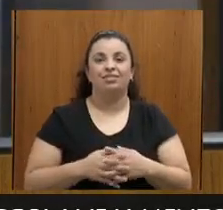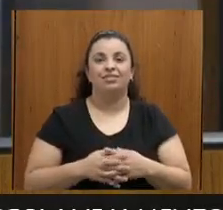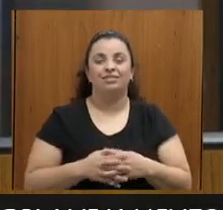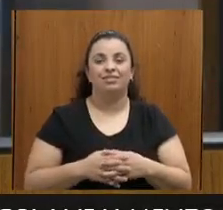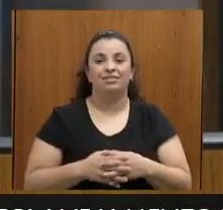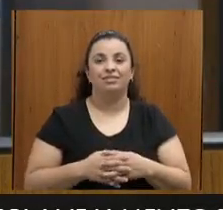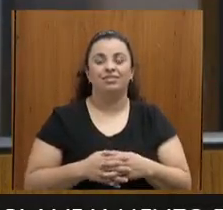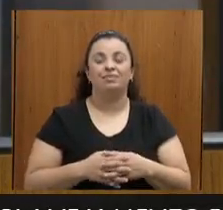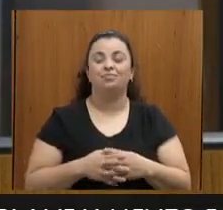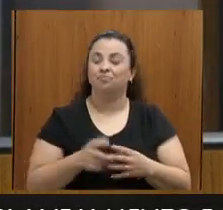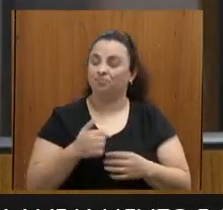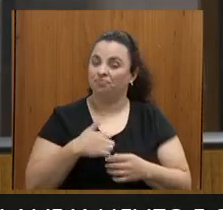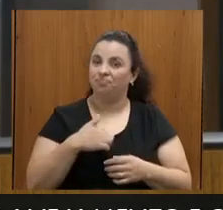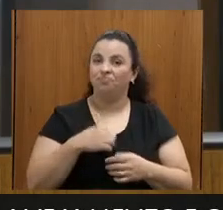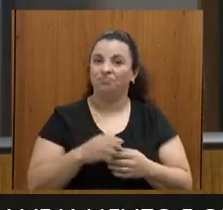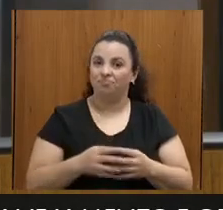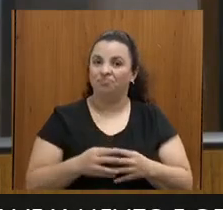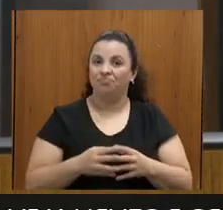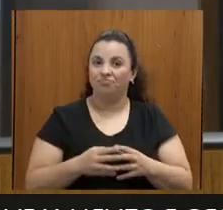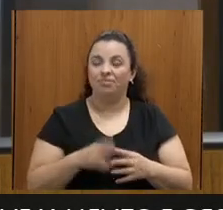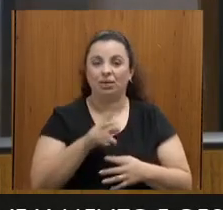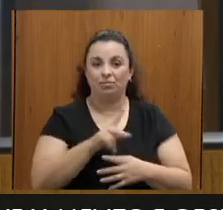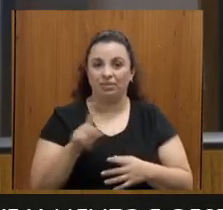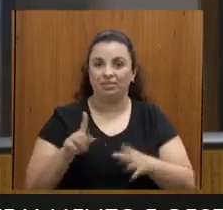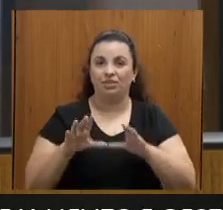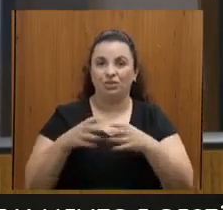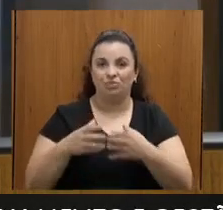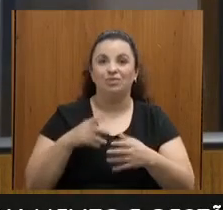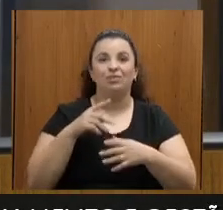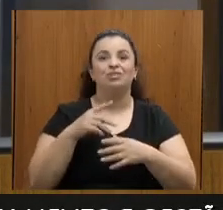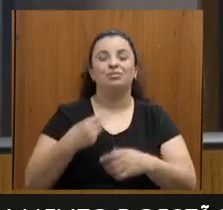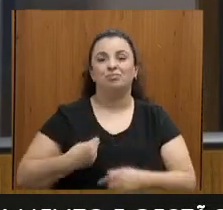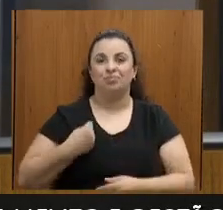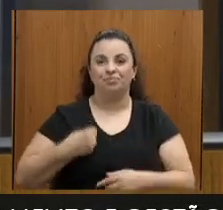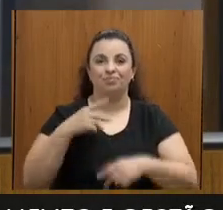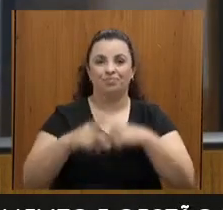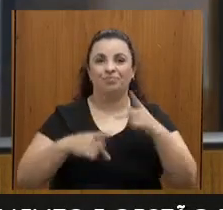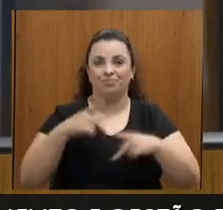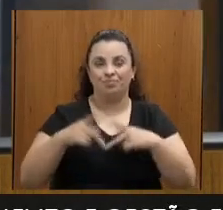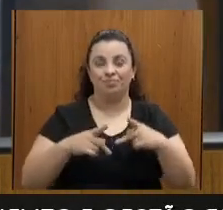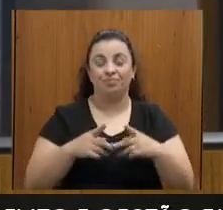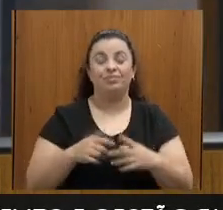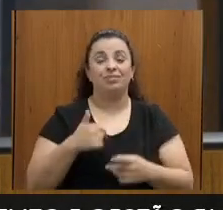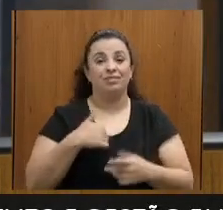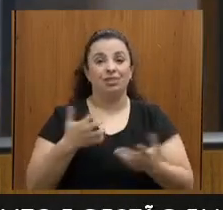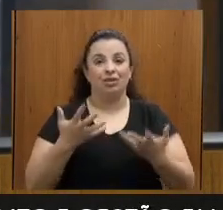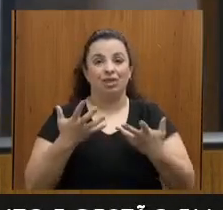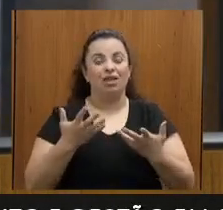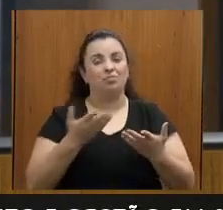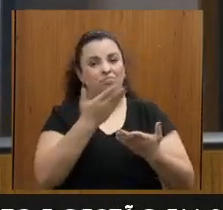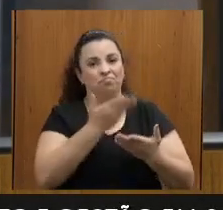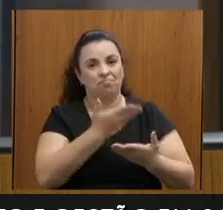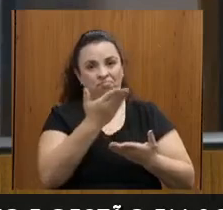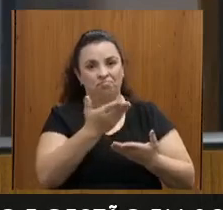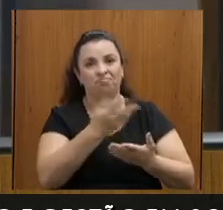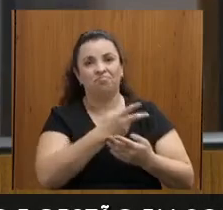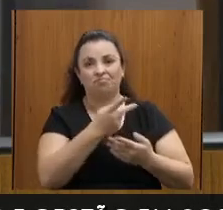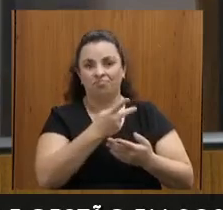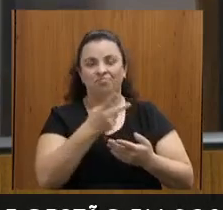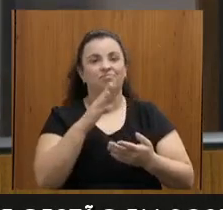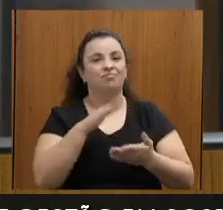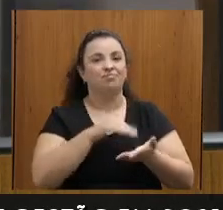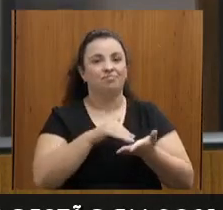como presidente da Comissão de Participação Popular. Eu quero aqui, senhor secretário, senhor secretário,